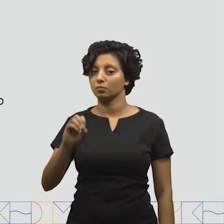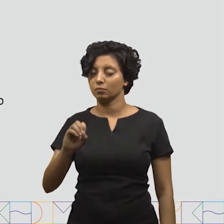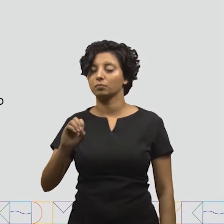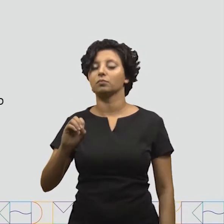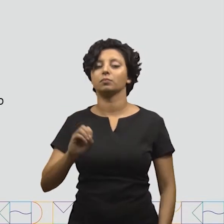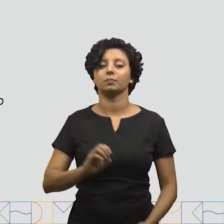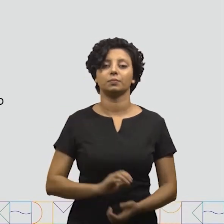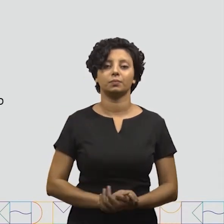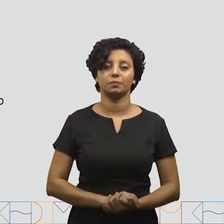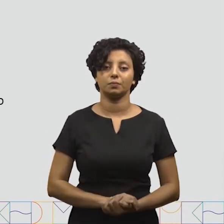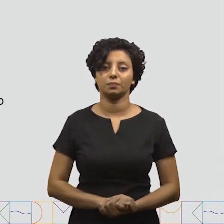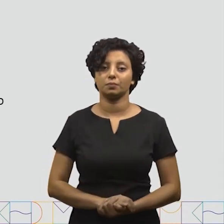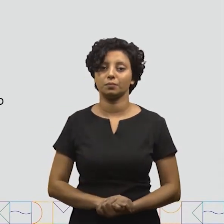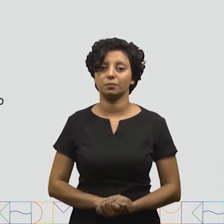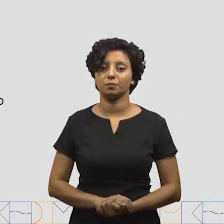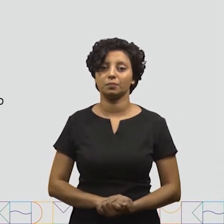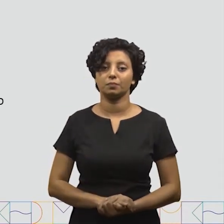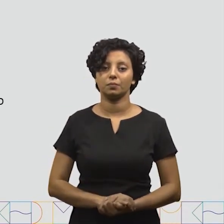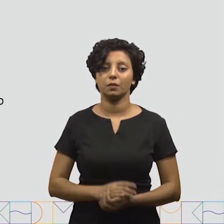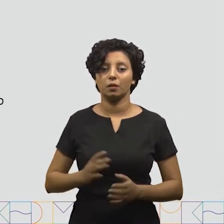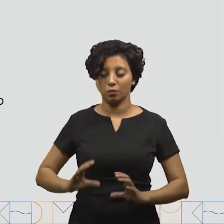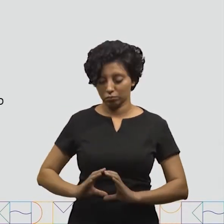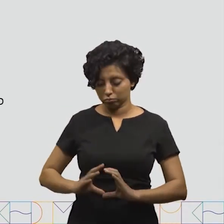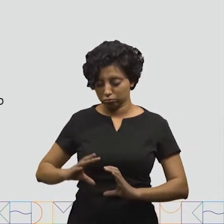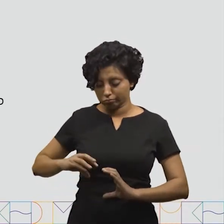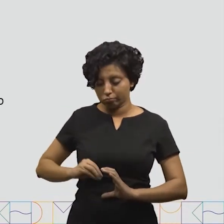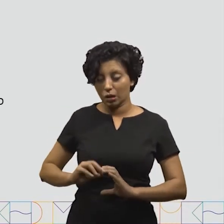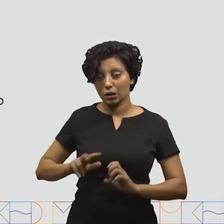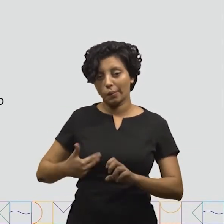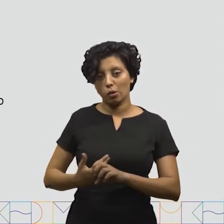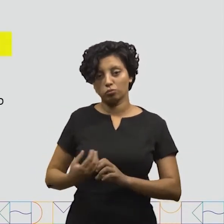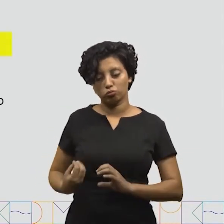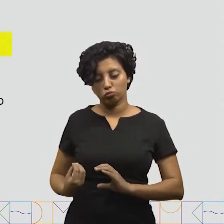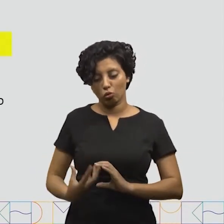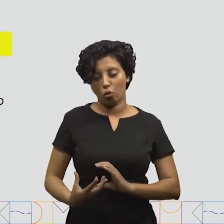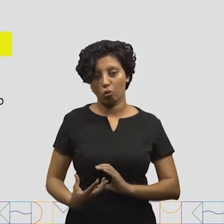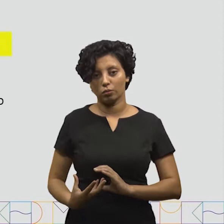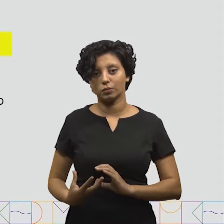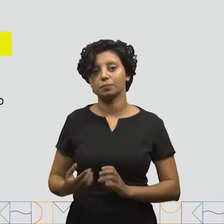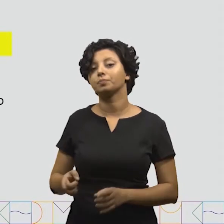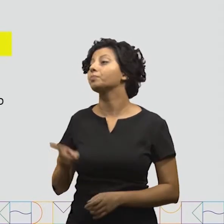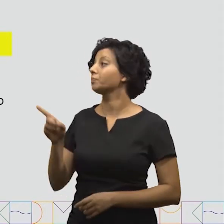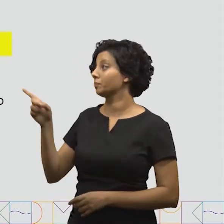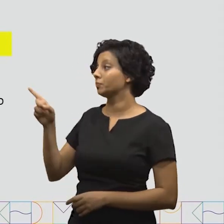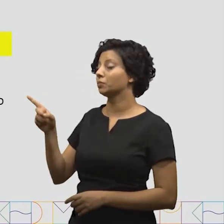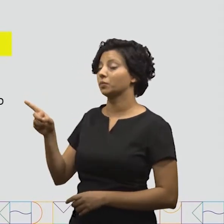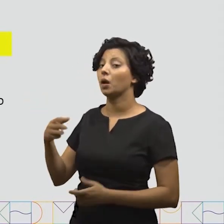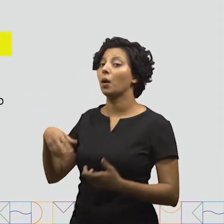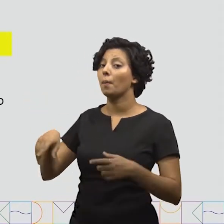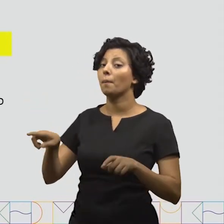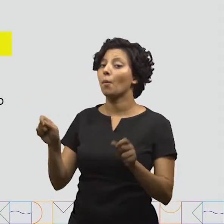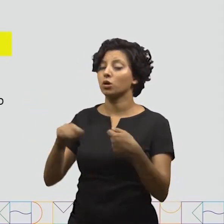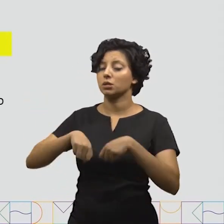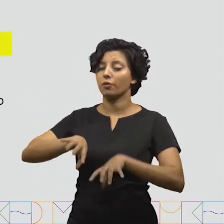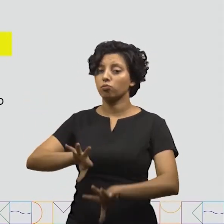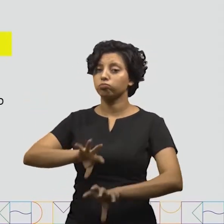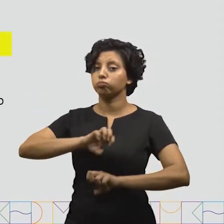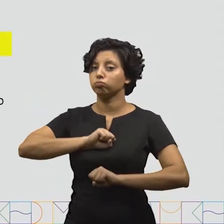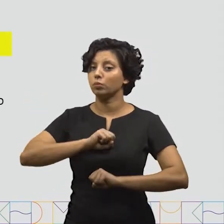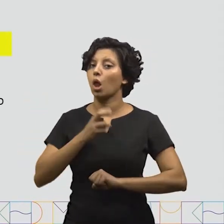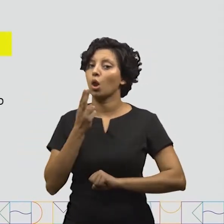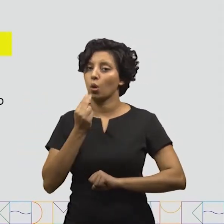na vesícula biliar e depois a secreta. No intestino delgado são absorvidos alguns nutrientes do bolo